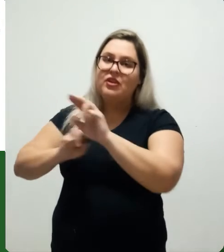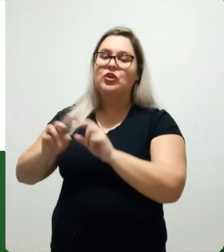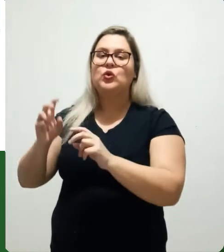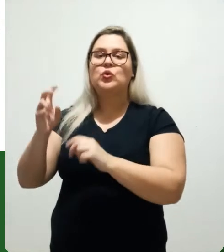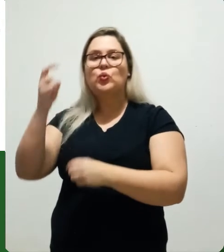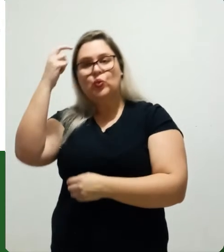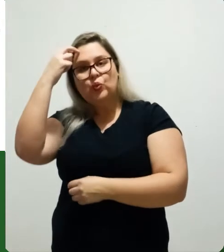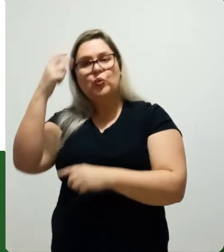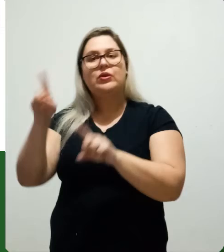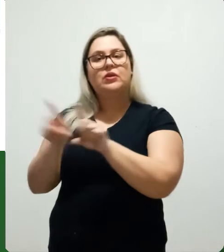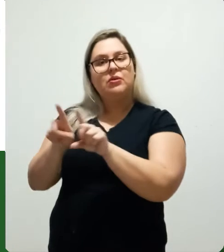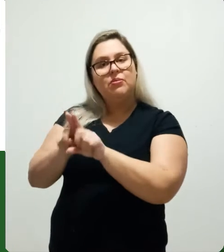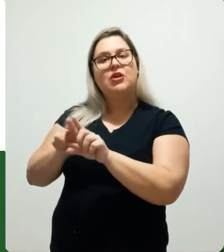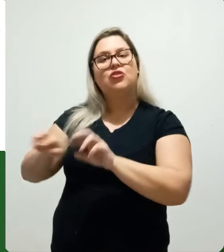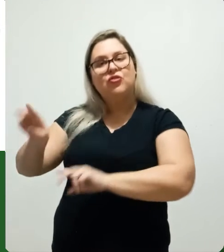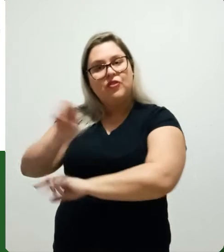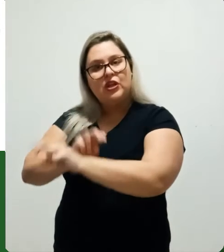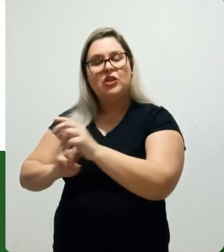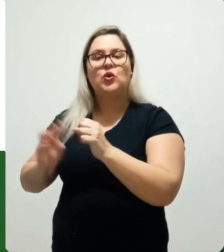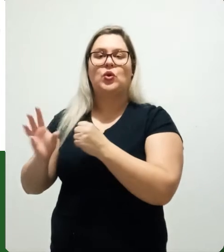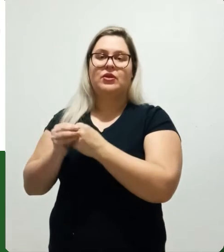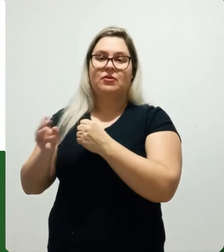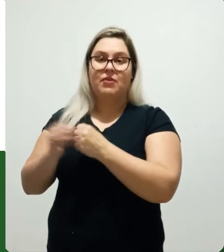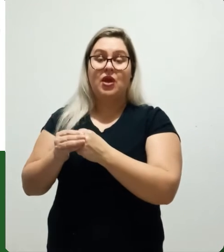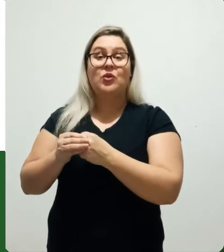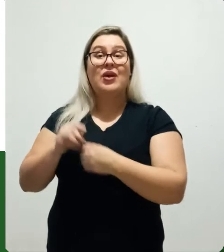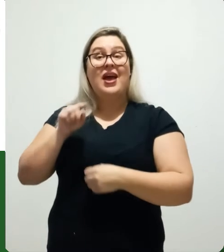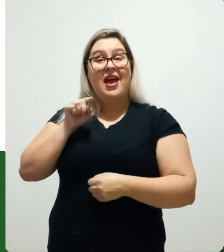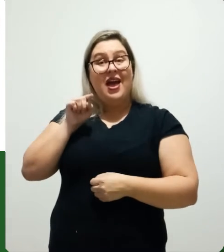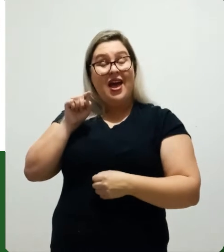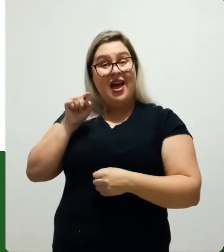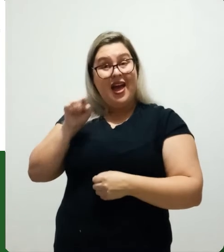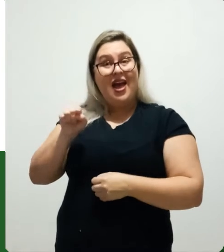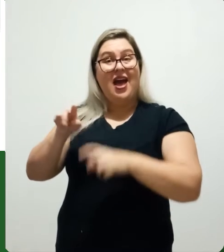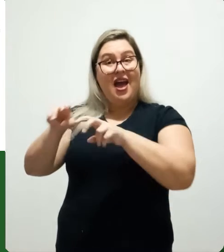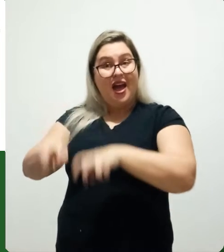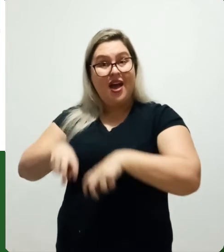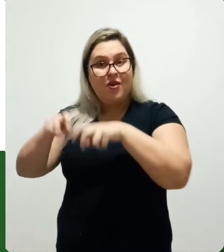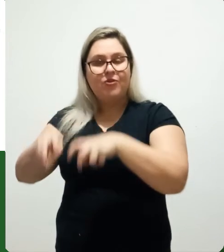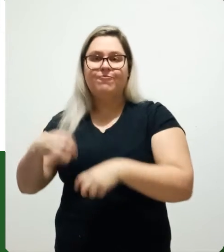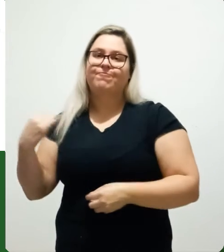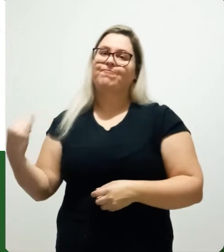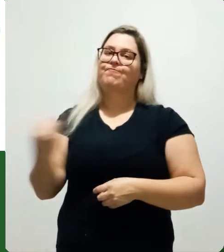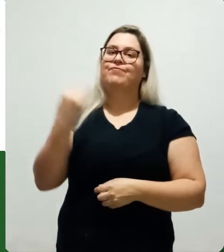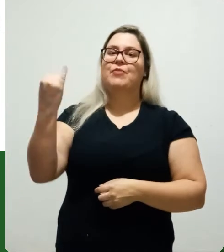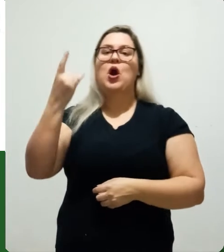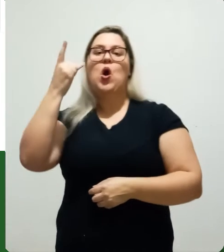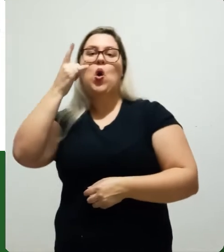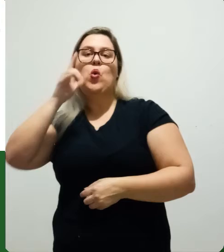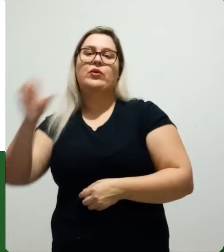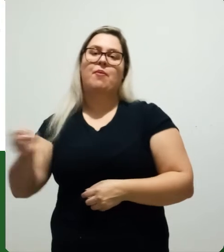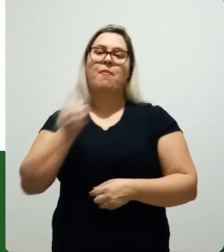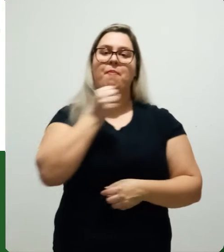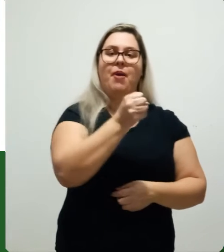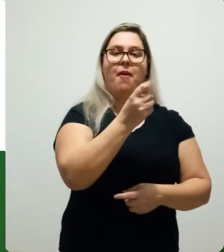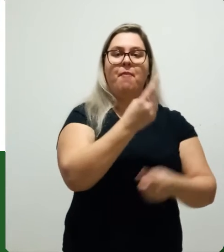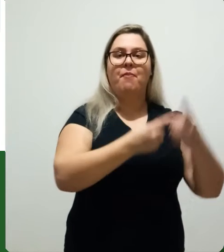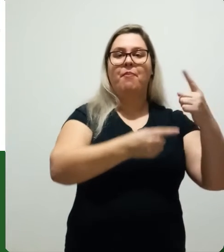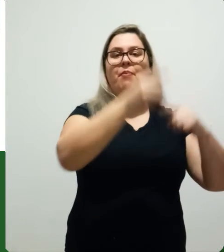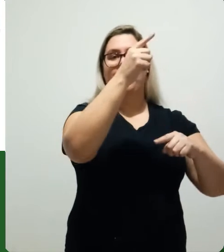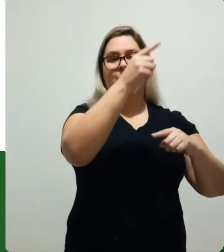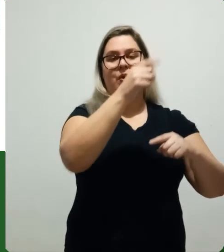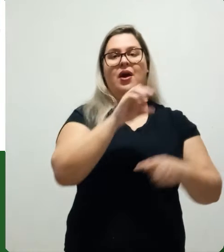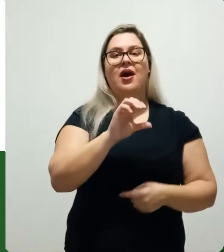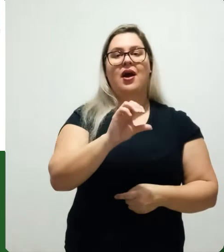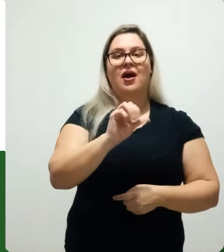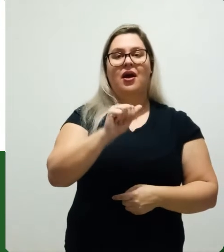diferentes conhecimentos. Os conhecimentos da parte de agricultura foram fundamentais para o sistema de produção da cana-de-açúcar. Por